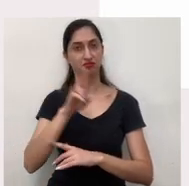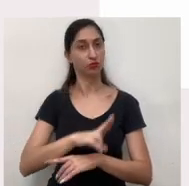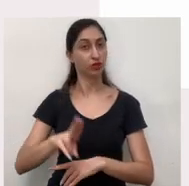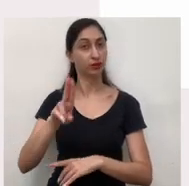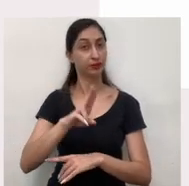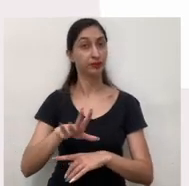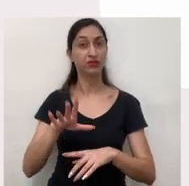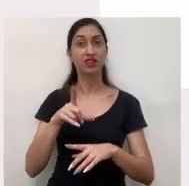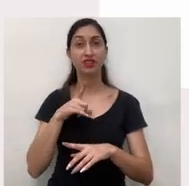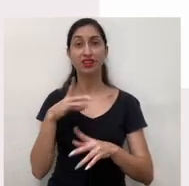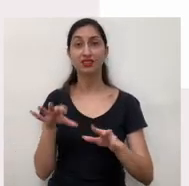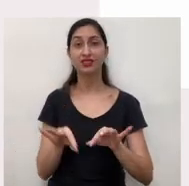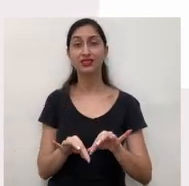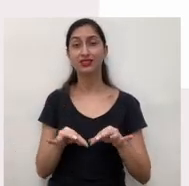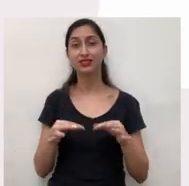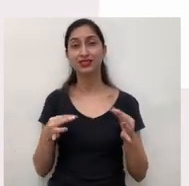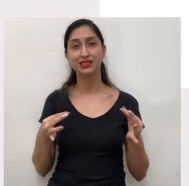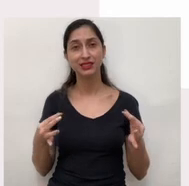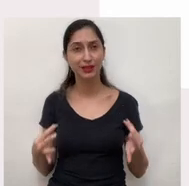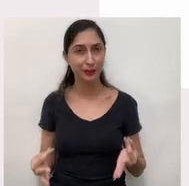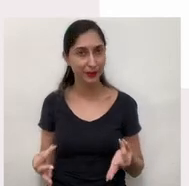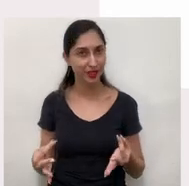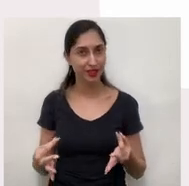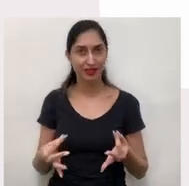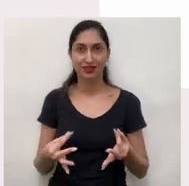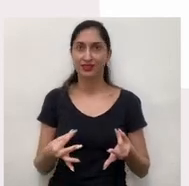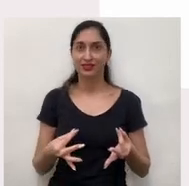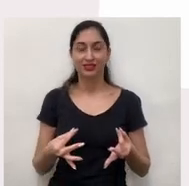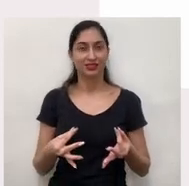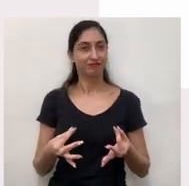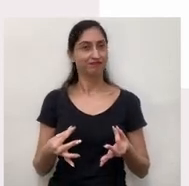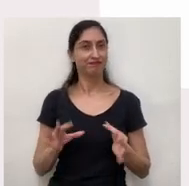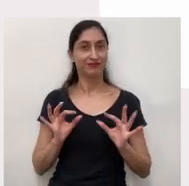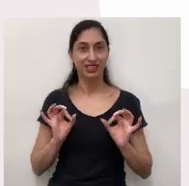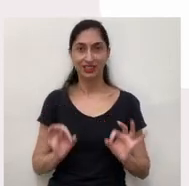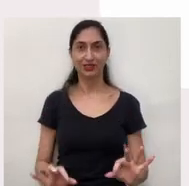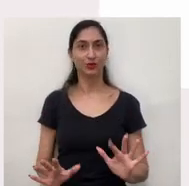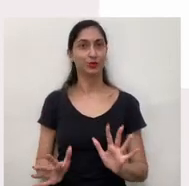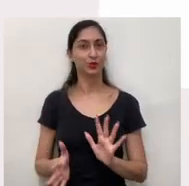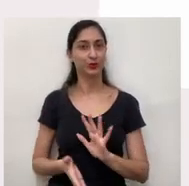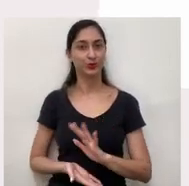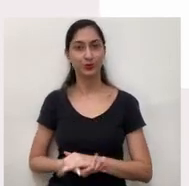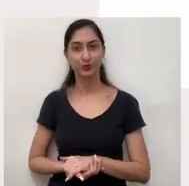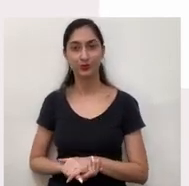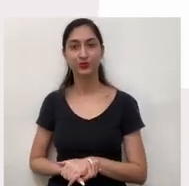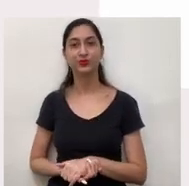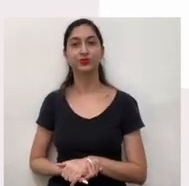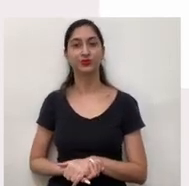são de uma simplicidade, eu diria, desconcertante.